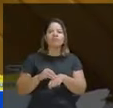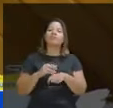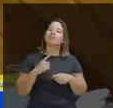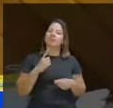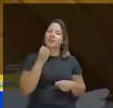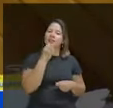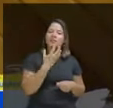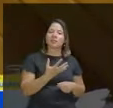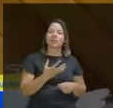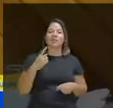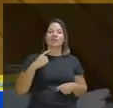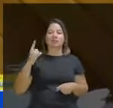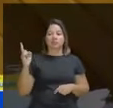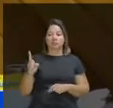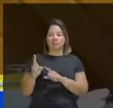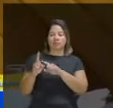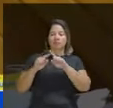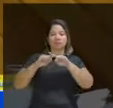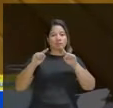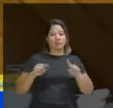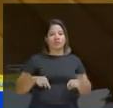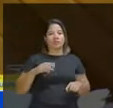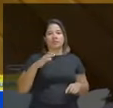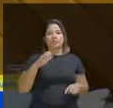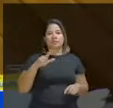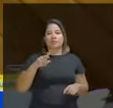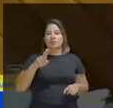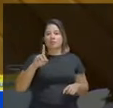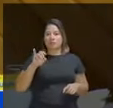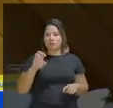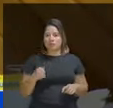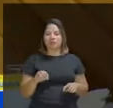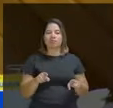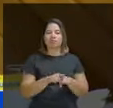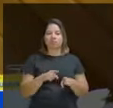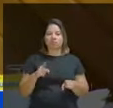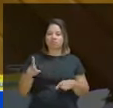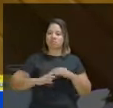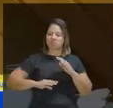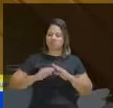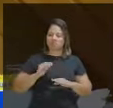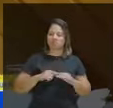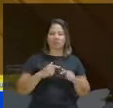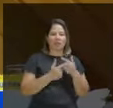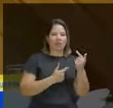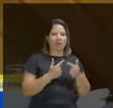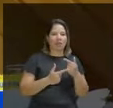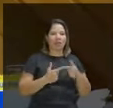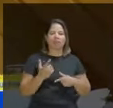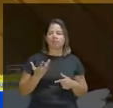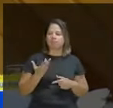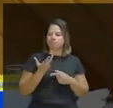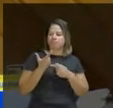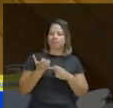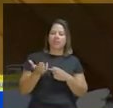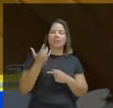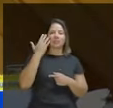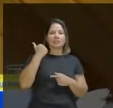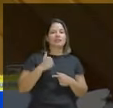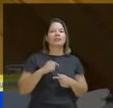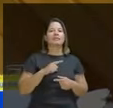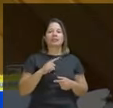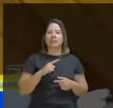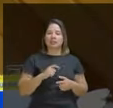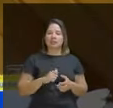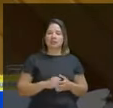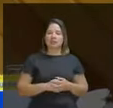atuação do servidor Cláudio Xavier, que tem realizado um trabalho bastante significante na ouvidoria, com suas competências técnicas.